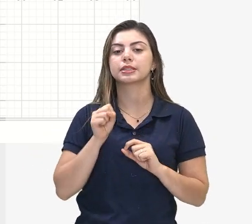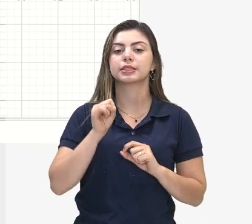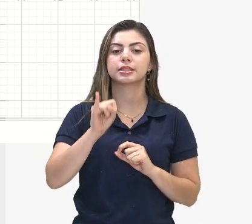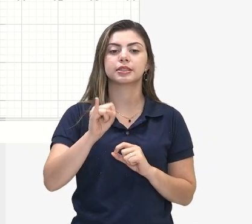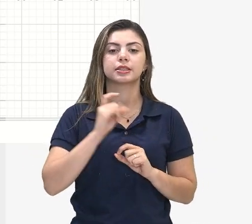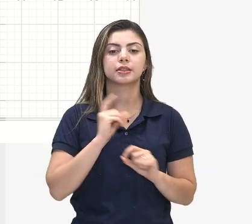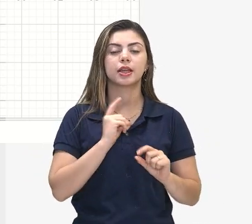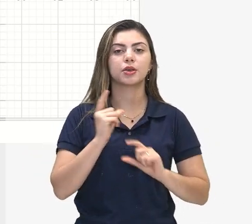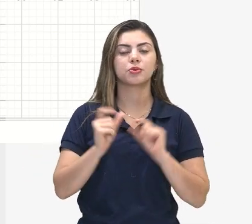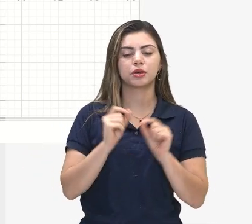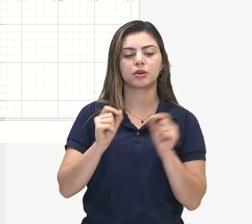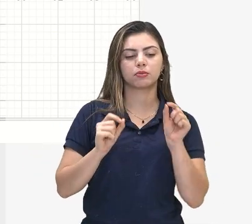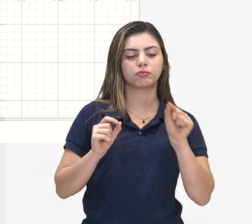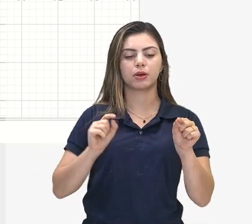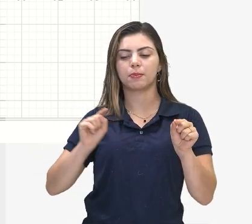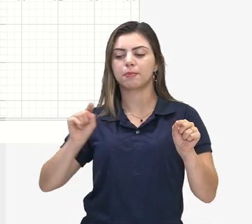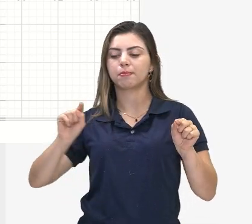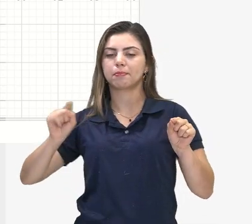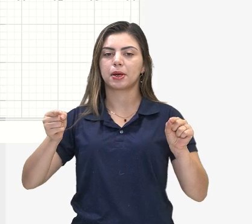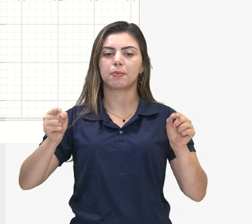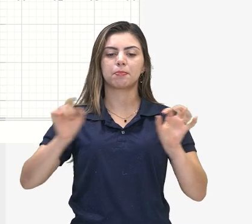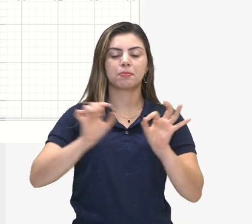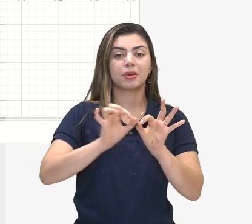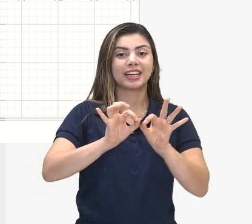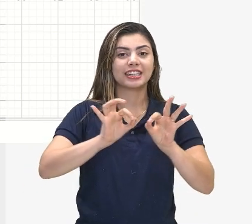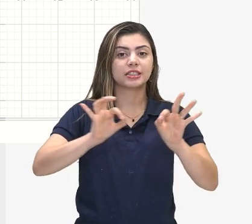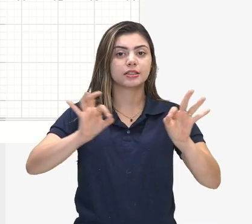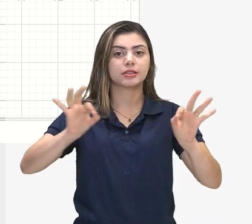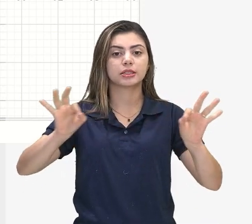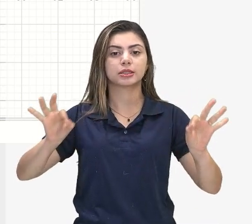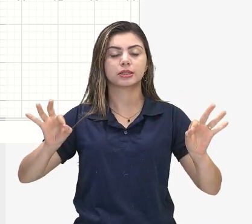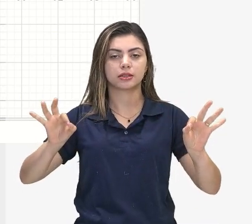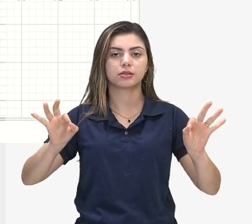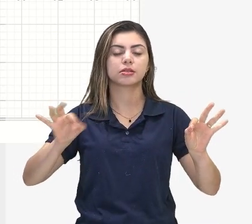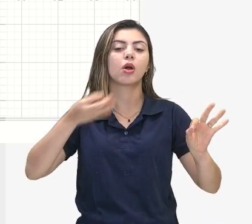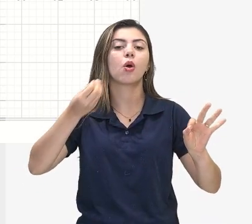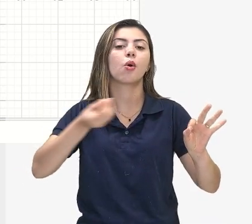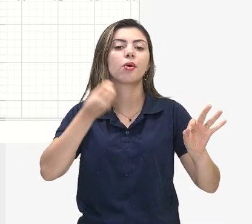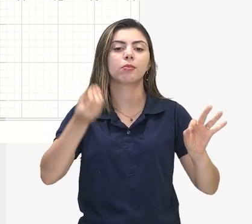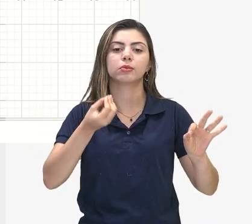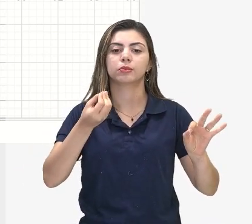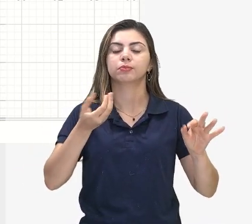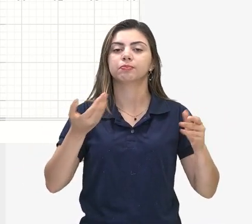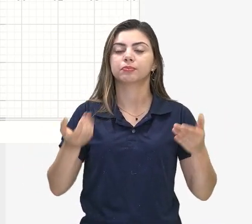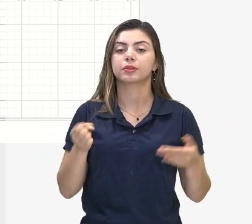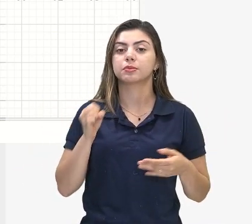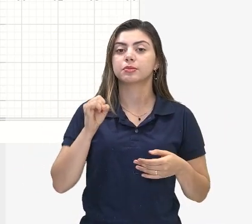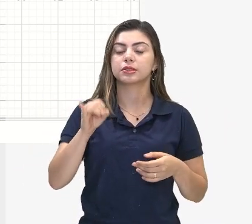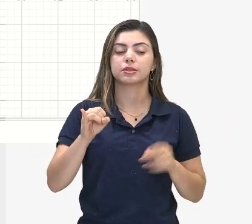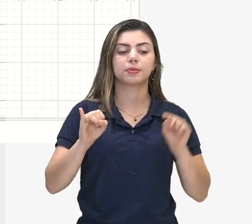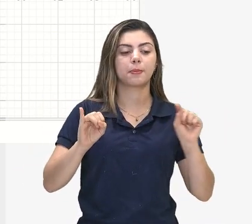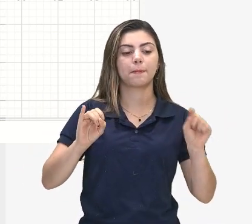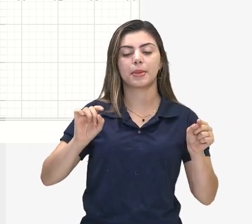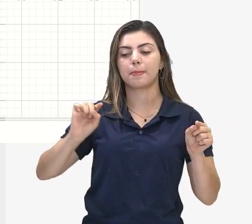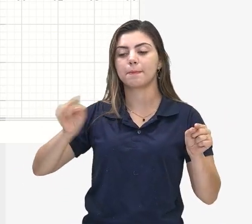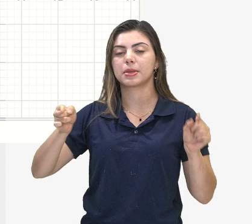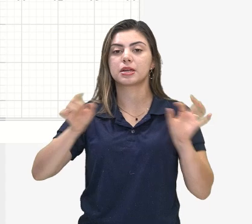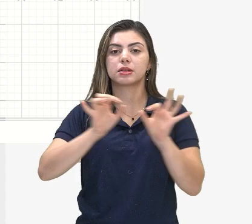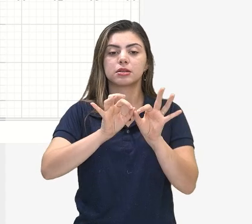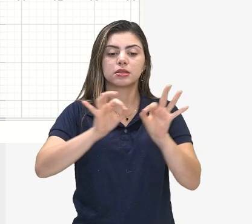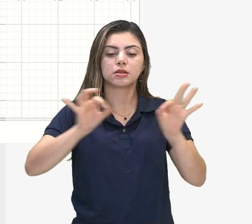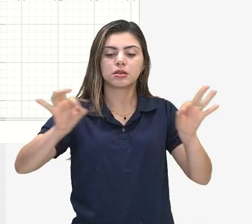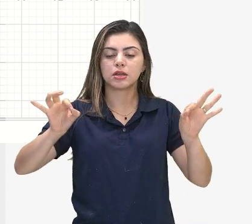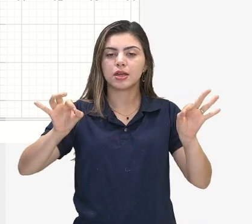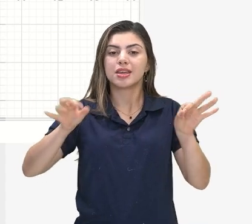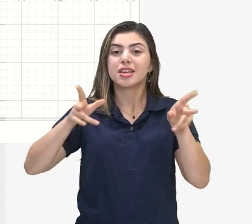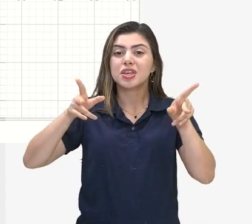é exatamente, isso é muito importante, que nós vamos ver agora na frente. Quando a distância é exatamente igual